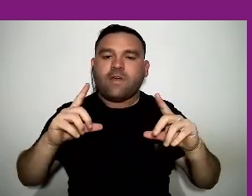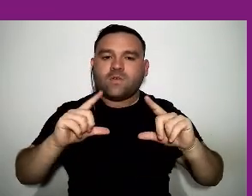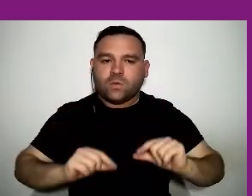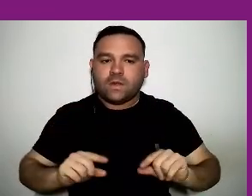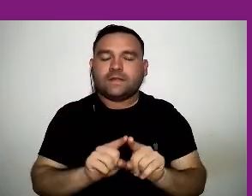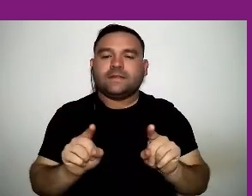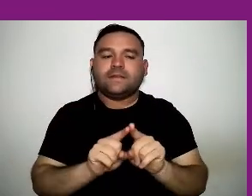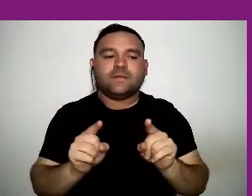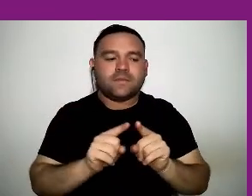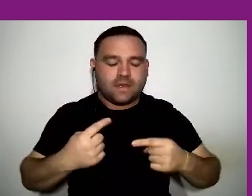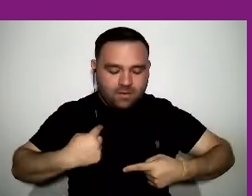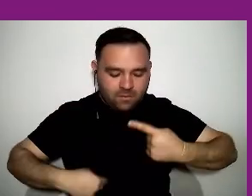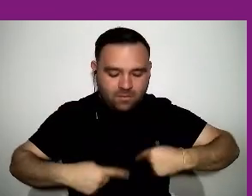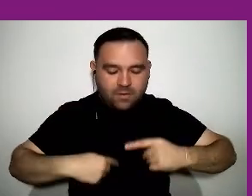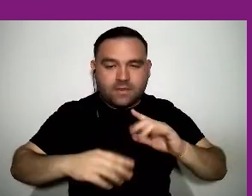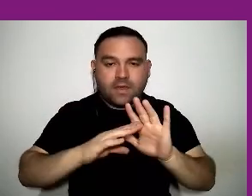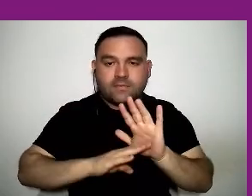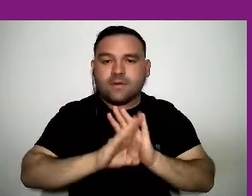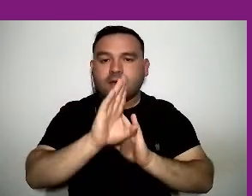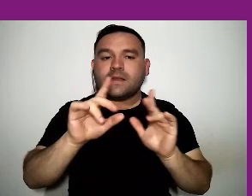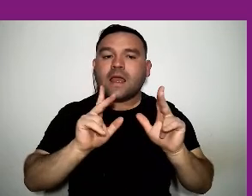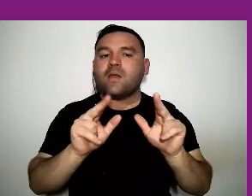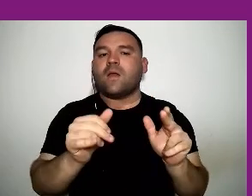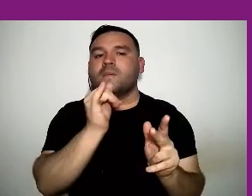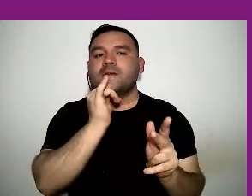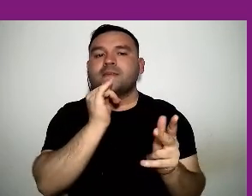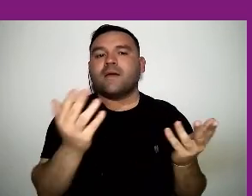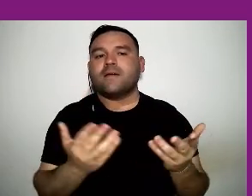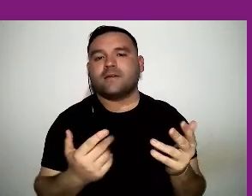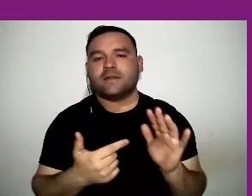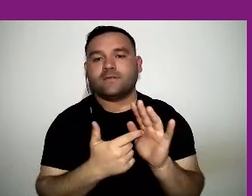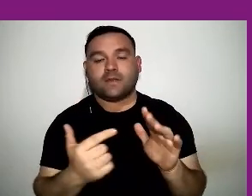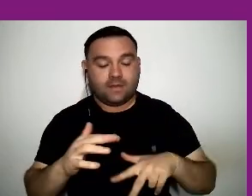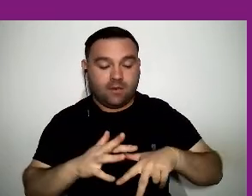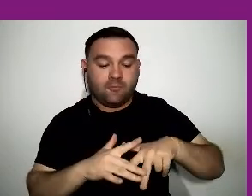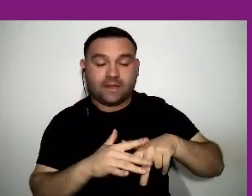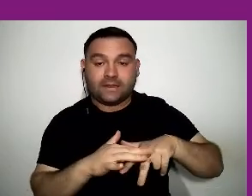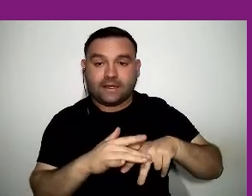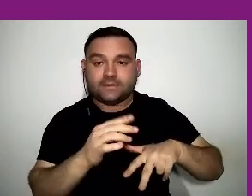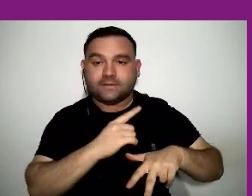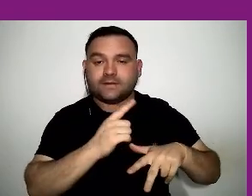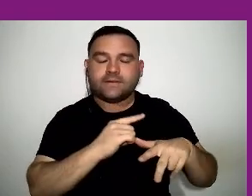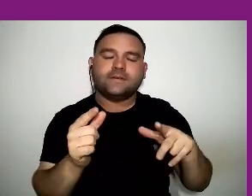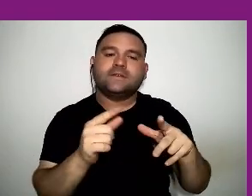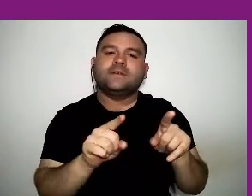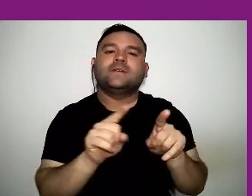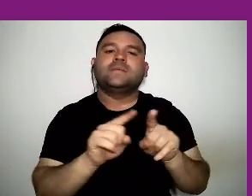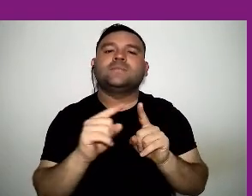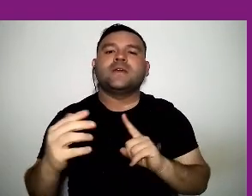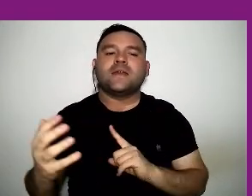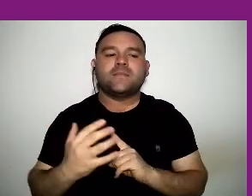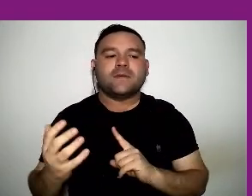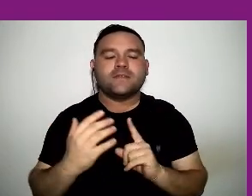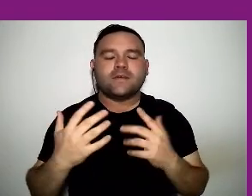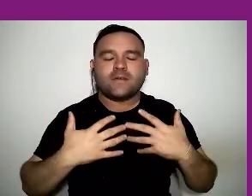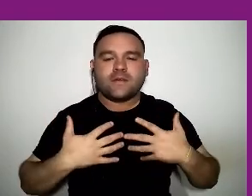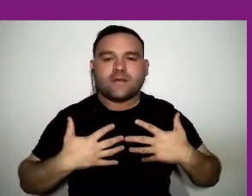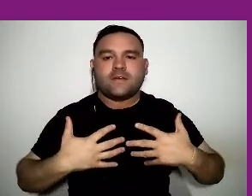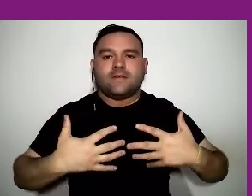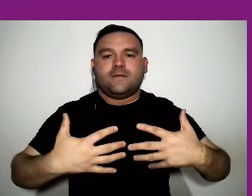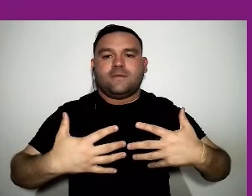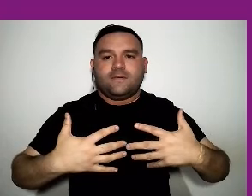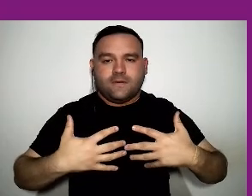pressão transpulmonar vai aumentar. Como nesse exemplo, um paciente que ventila com uma pressão expiratória